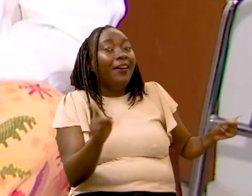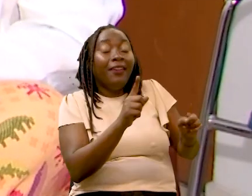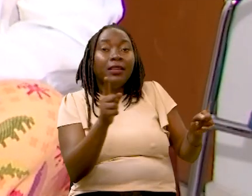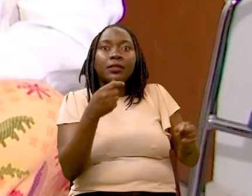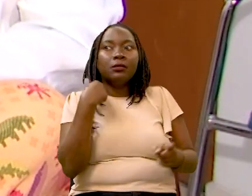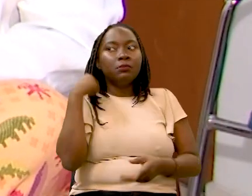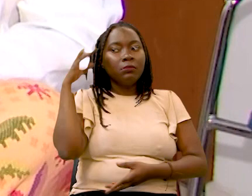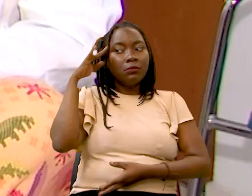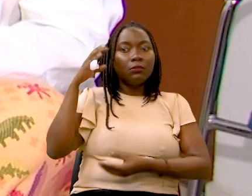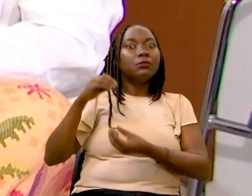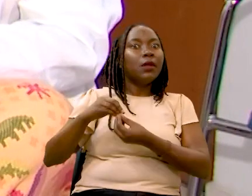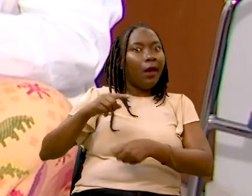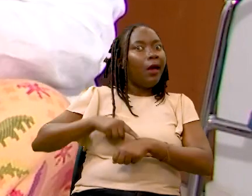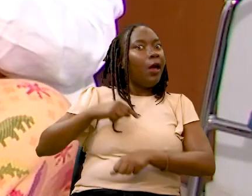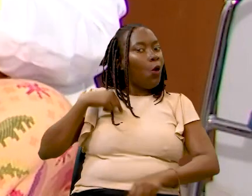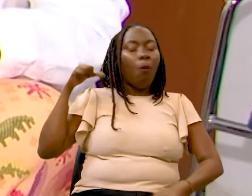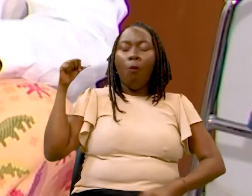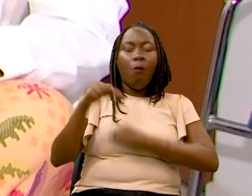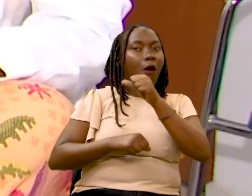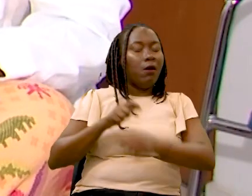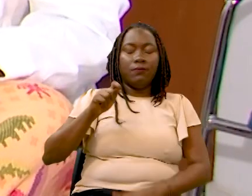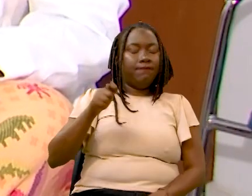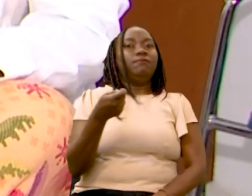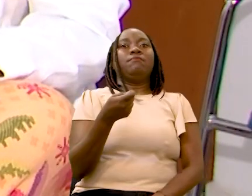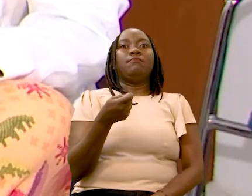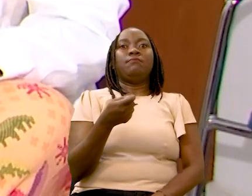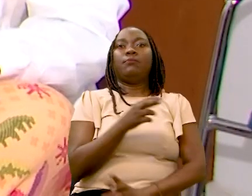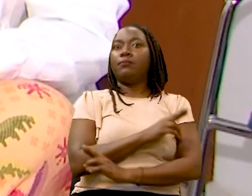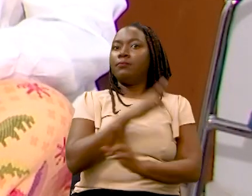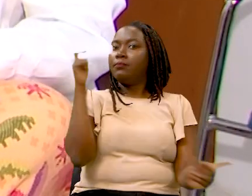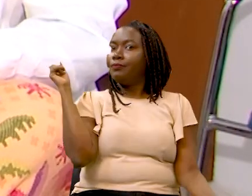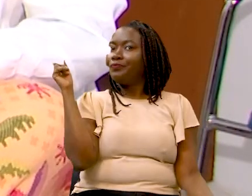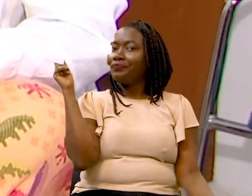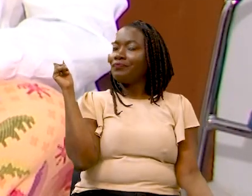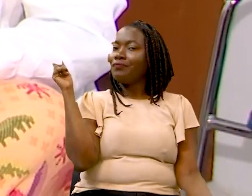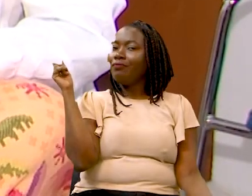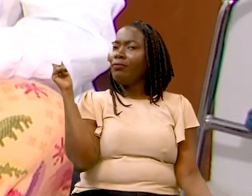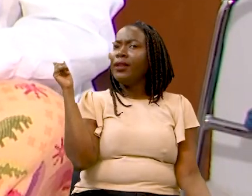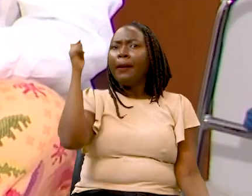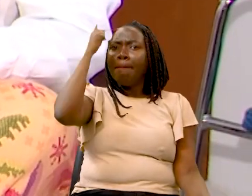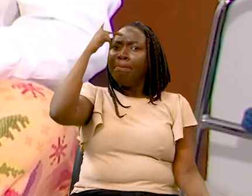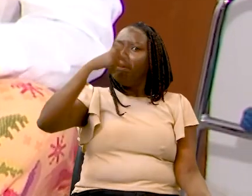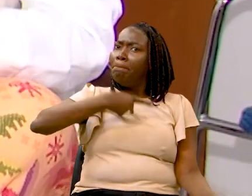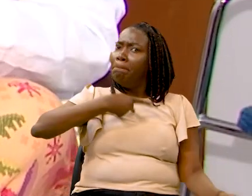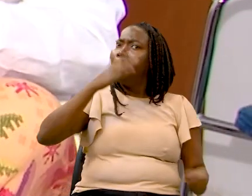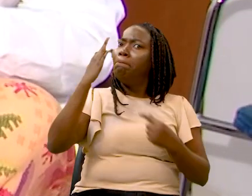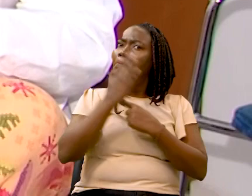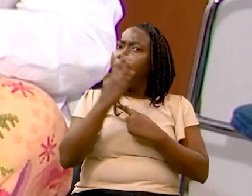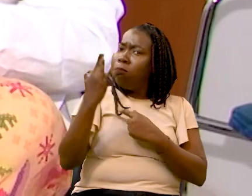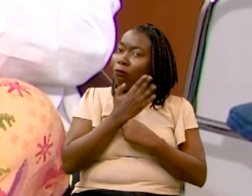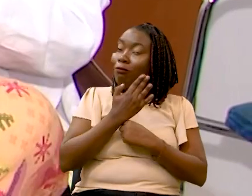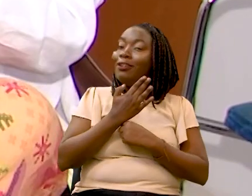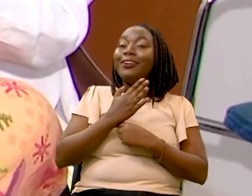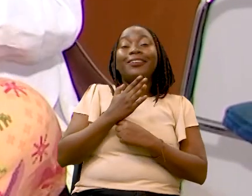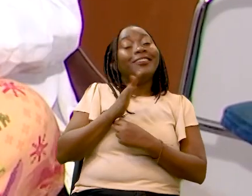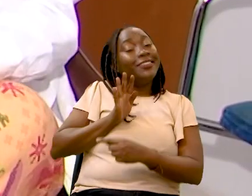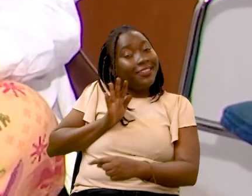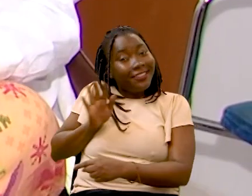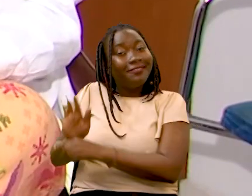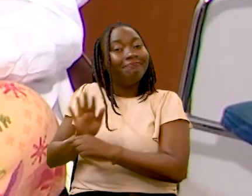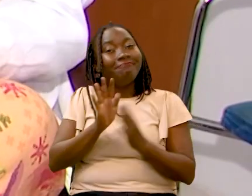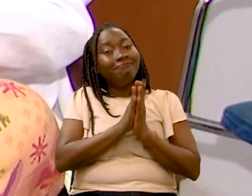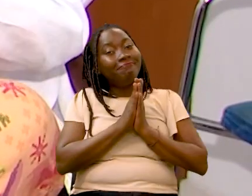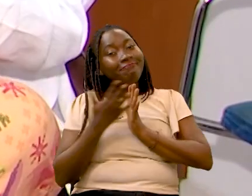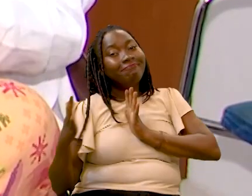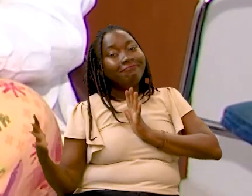materiais, eu entendi que eu estava na hora de mudar a chave, né? Estava na hora de fazer algo por mim que ia